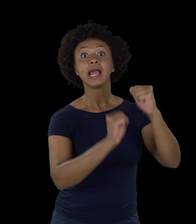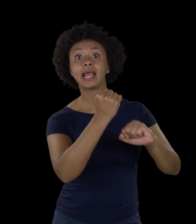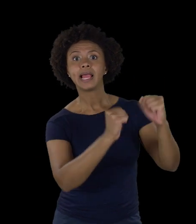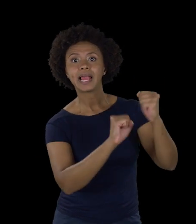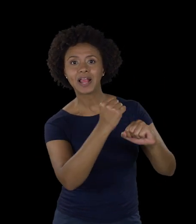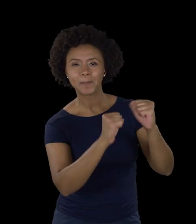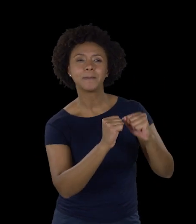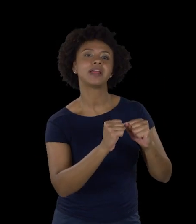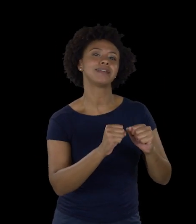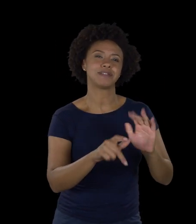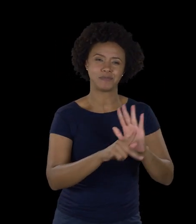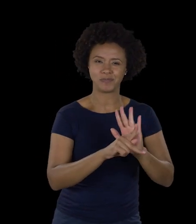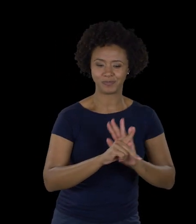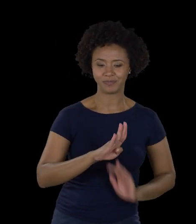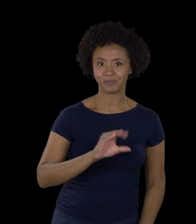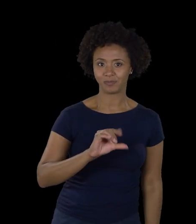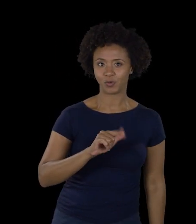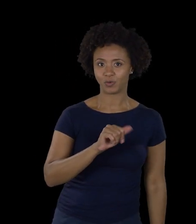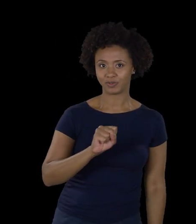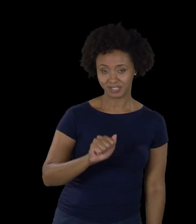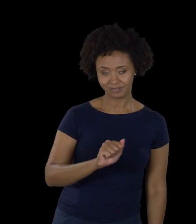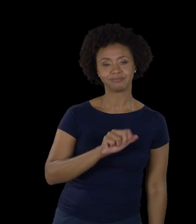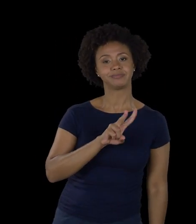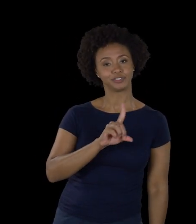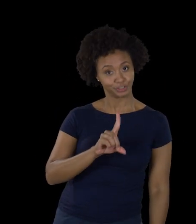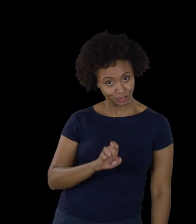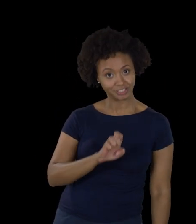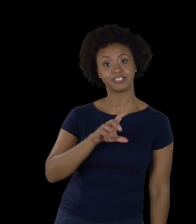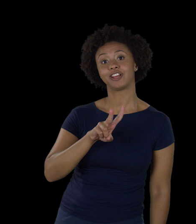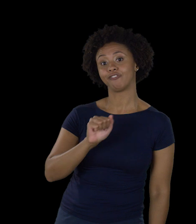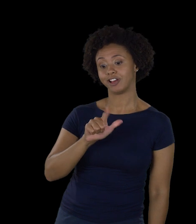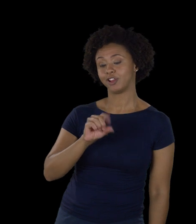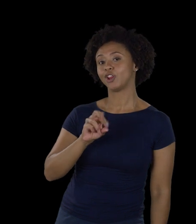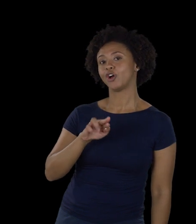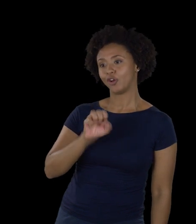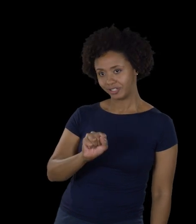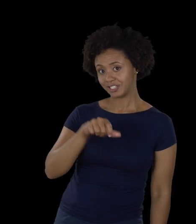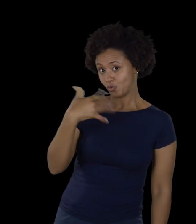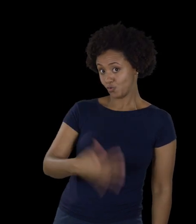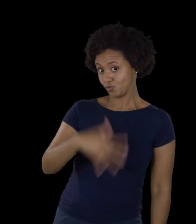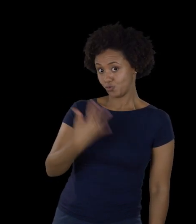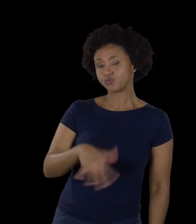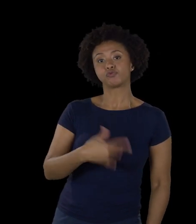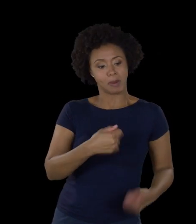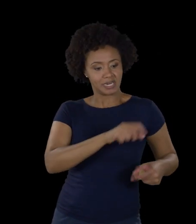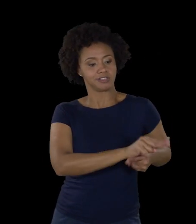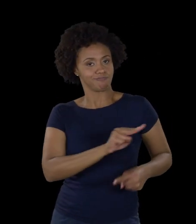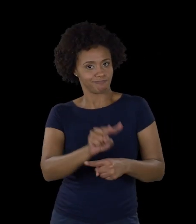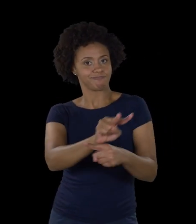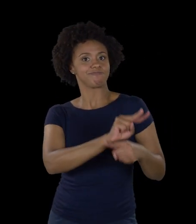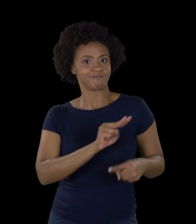negociadas na Bolsa de Valores. Outro produto também importante em termos de renda variável são